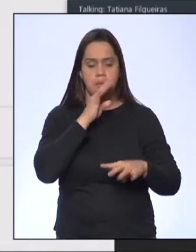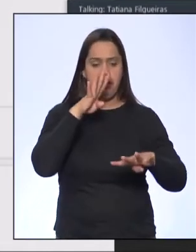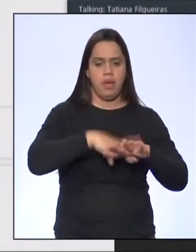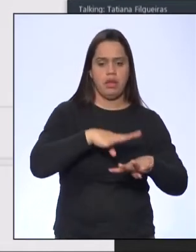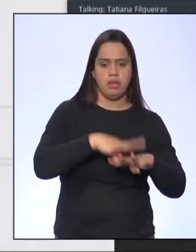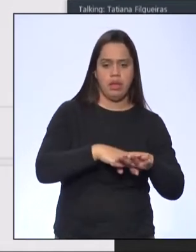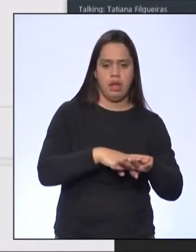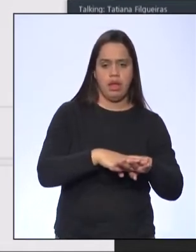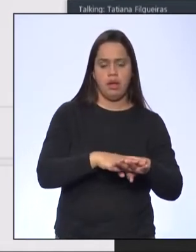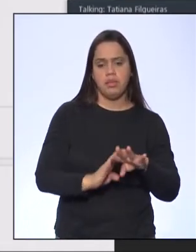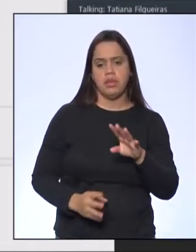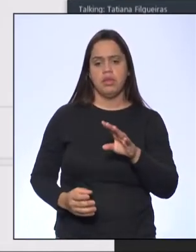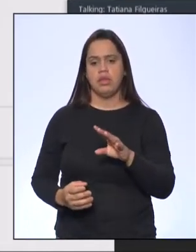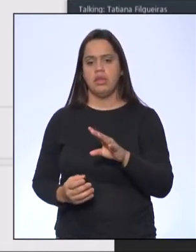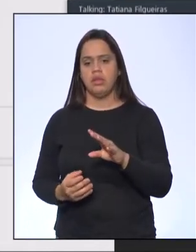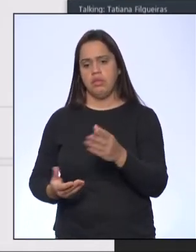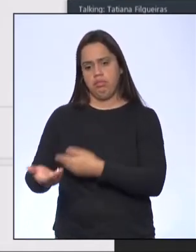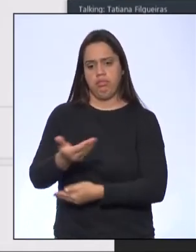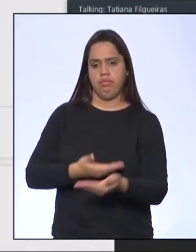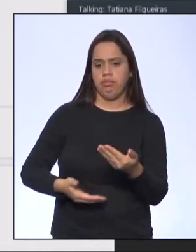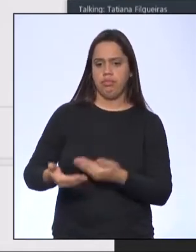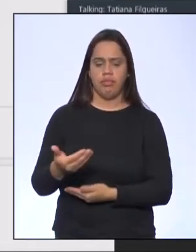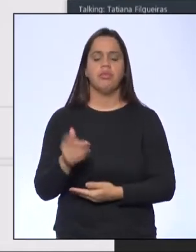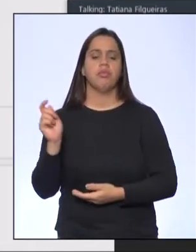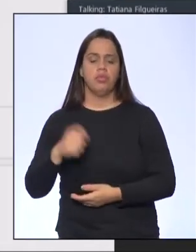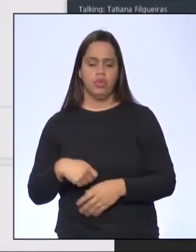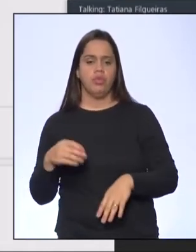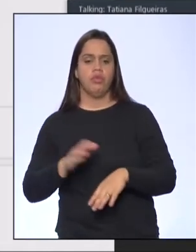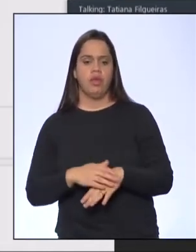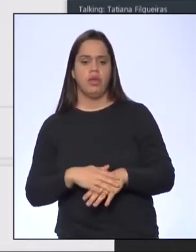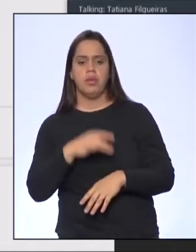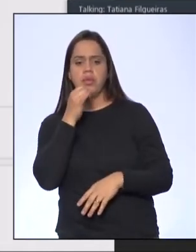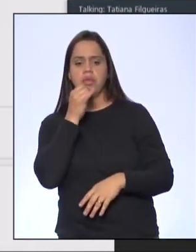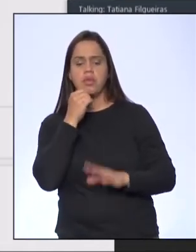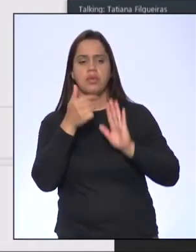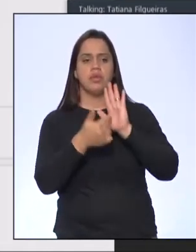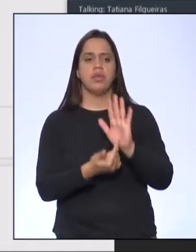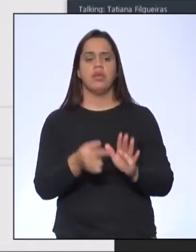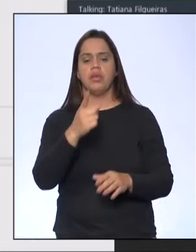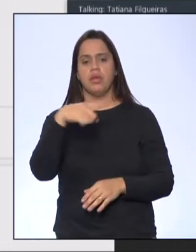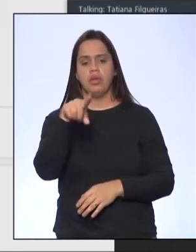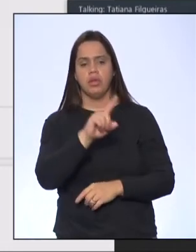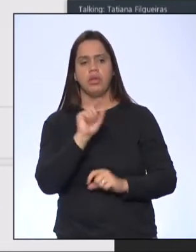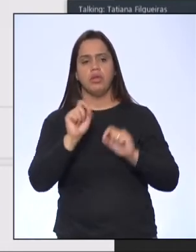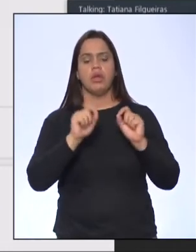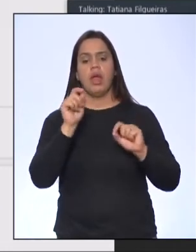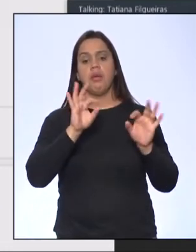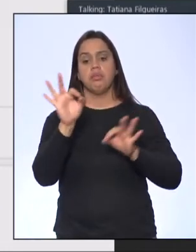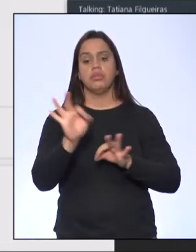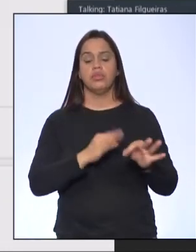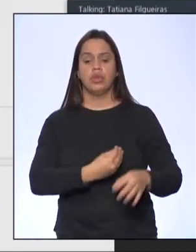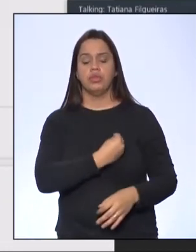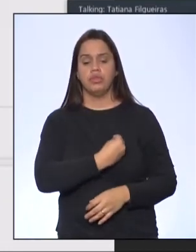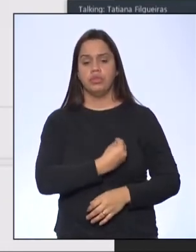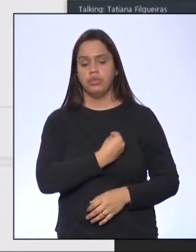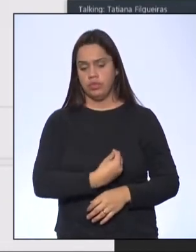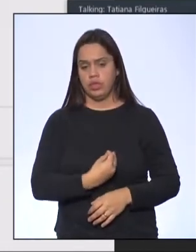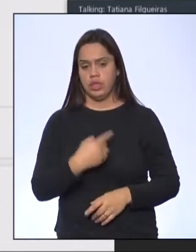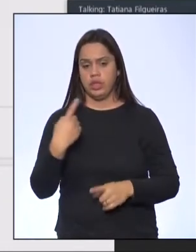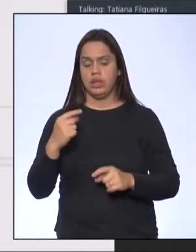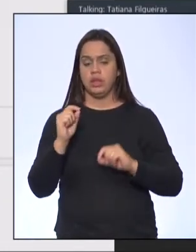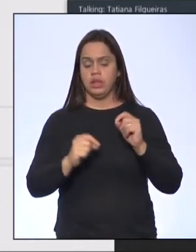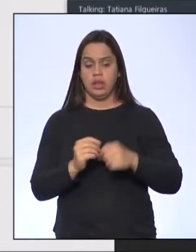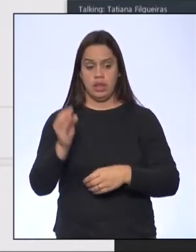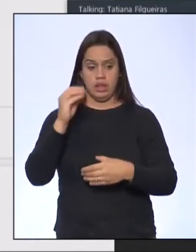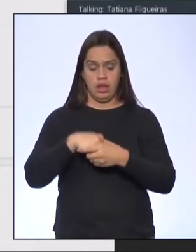e colaboração, né? Então, isso também é possível de ser feito. O exemplo que eu estou trazendo aqui é de um projeto de vida, que é onde dentro do